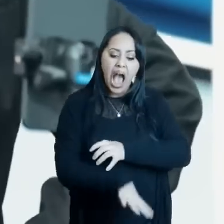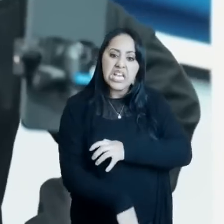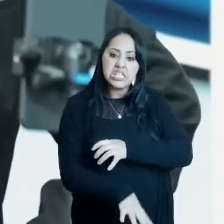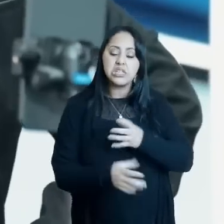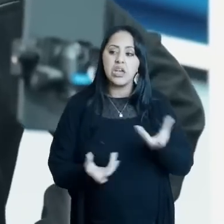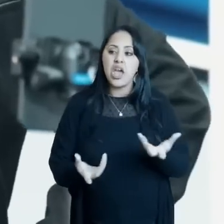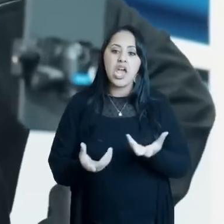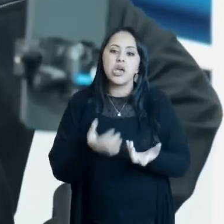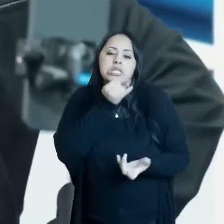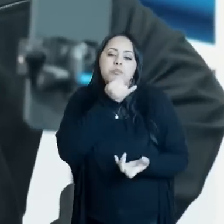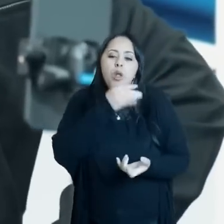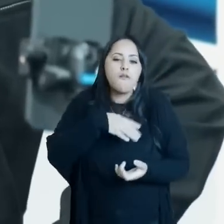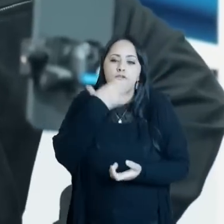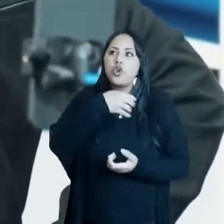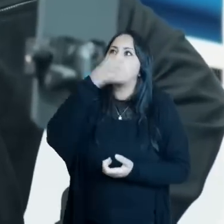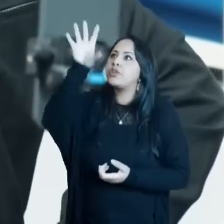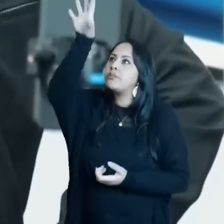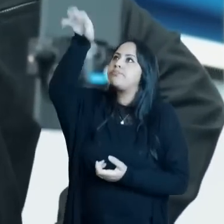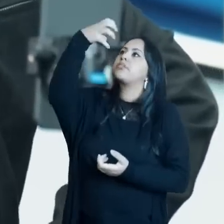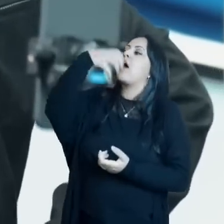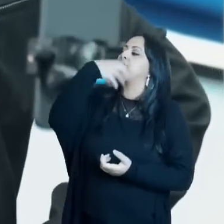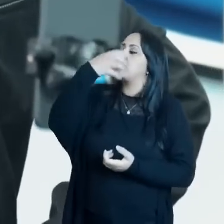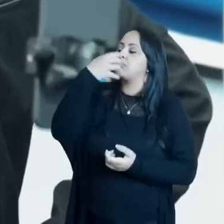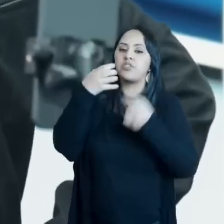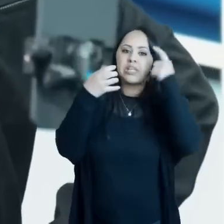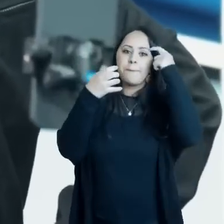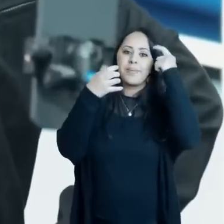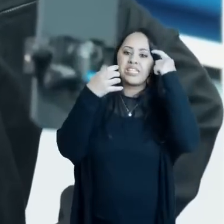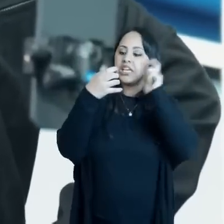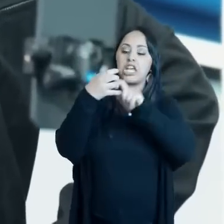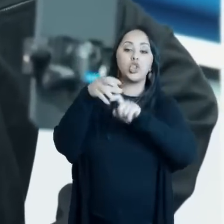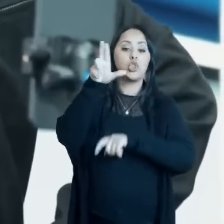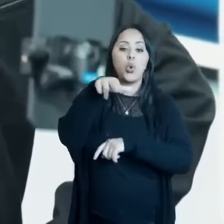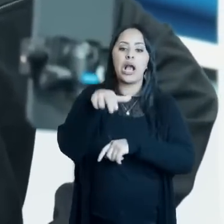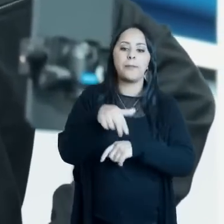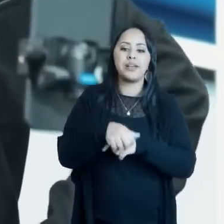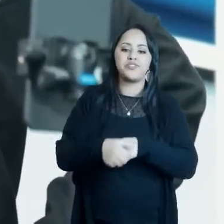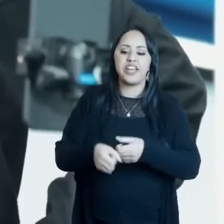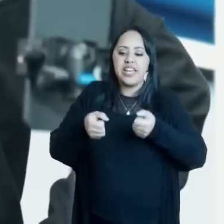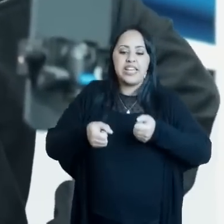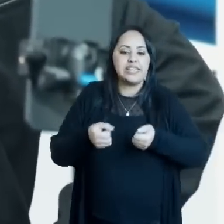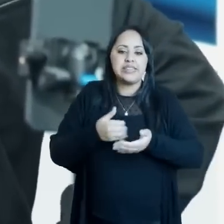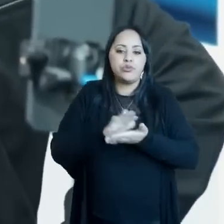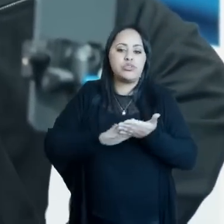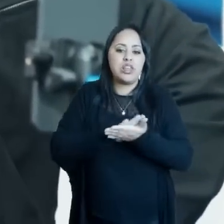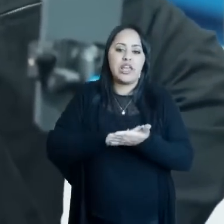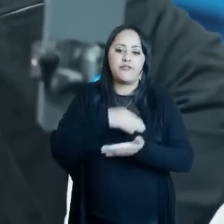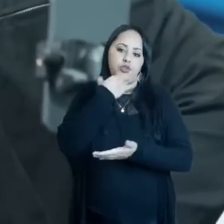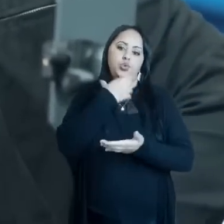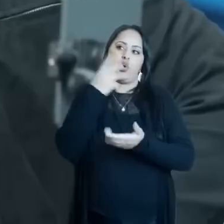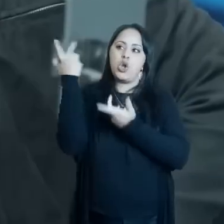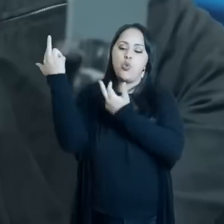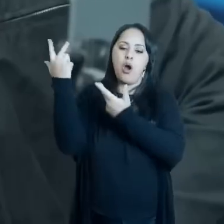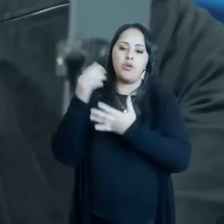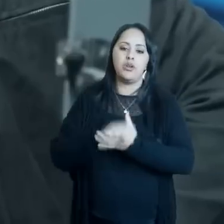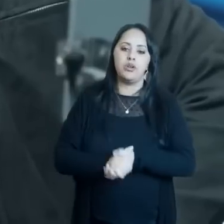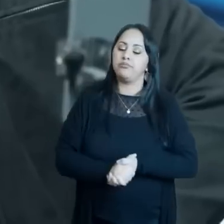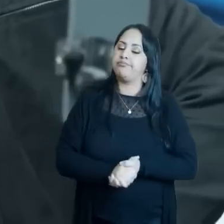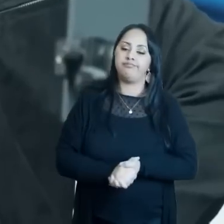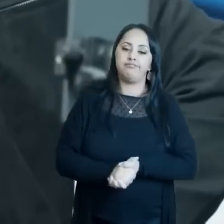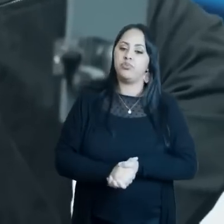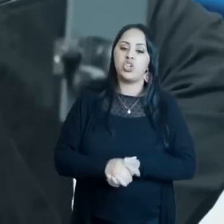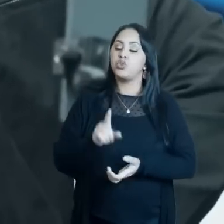é um fruto. É como pegar uma maçã de um pé de maçã achando que não vai mais nascer maçã. Se você simplesmente resolver o problema agora, vai tirar a